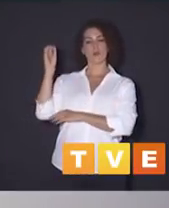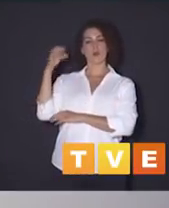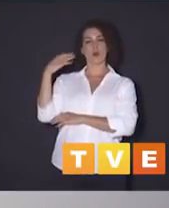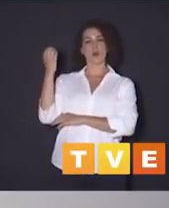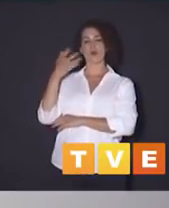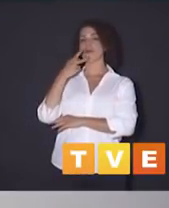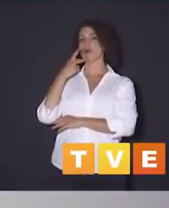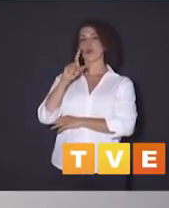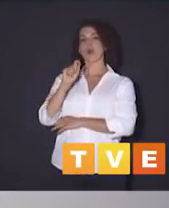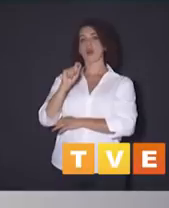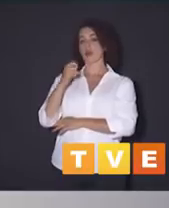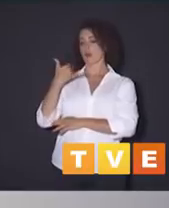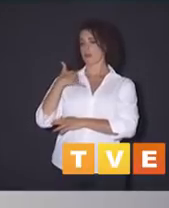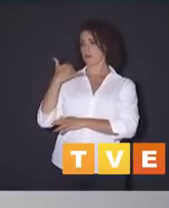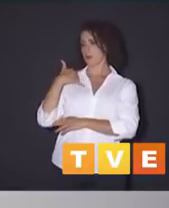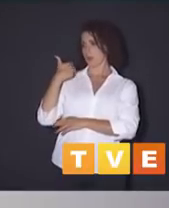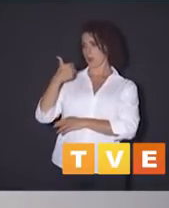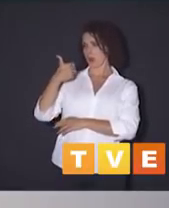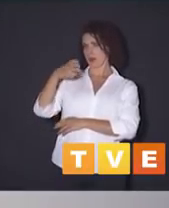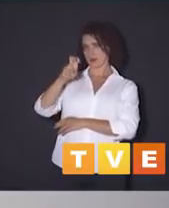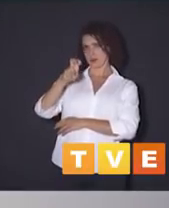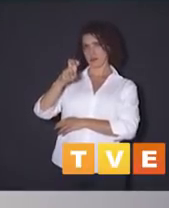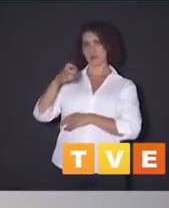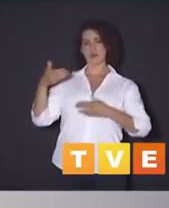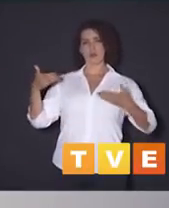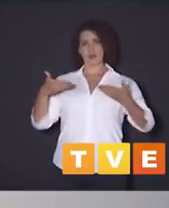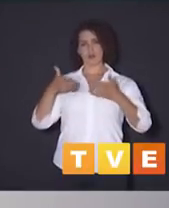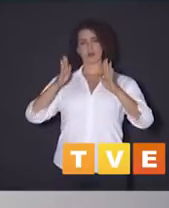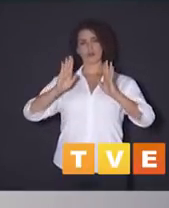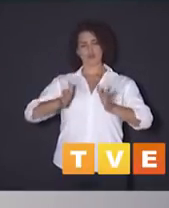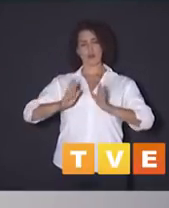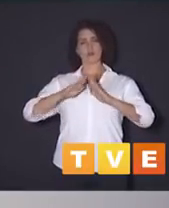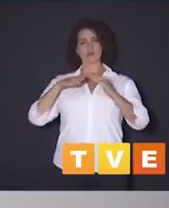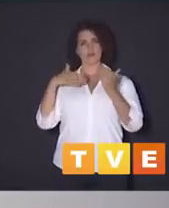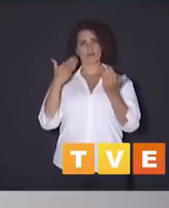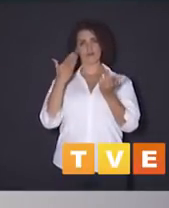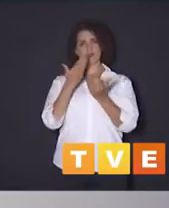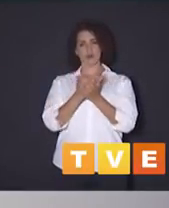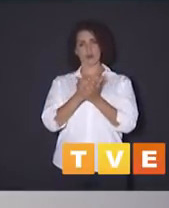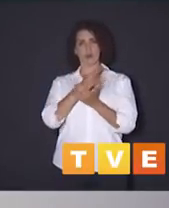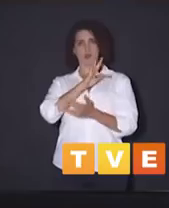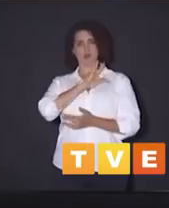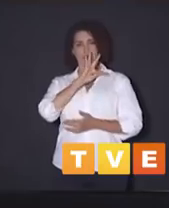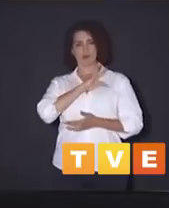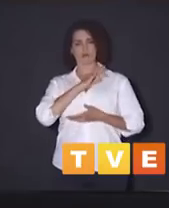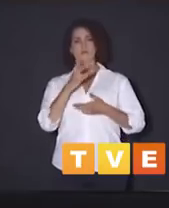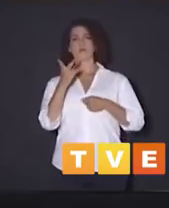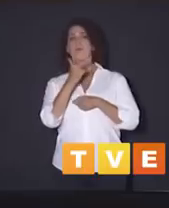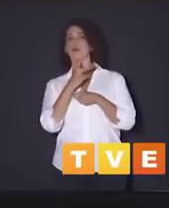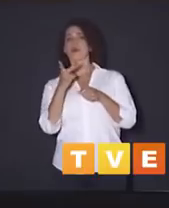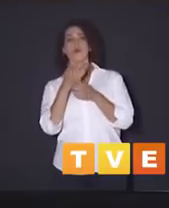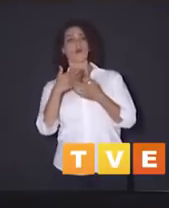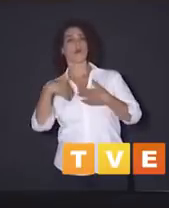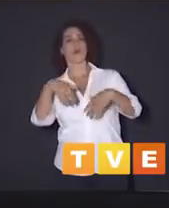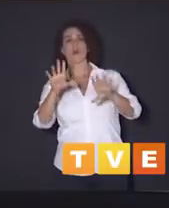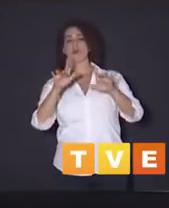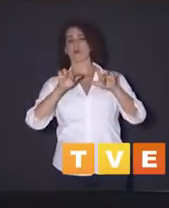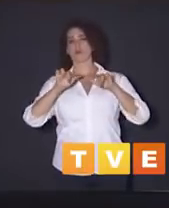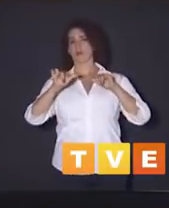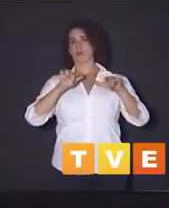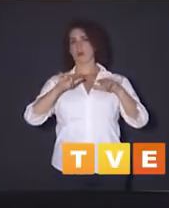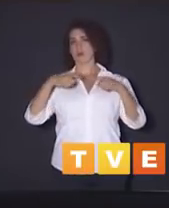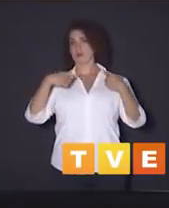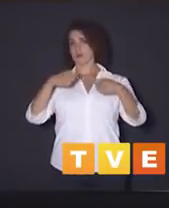filha 15 anos você agora é estar na escola normal vai procurar um trabalho porque você precisa